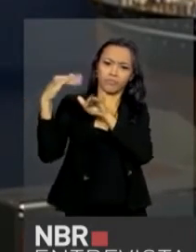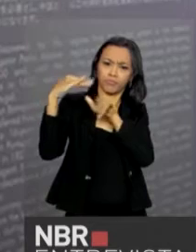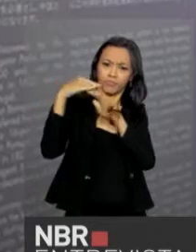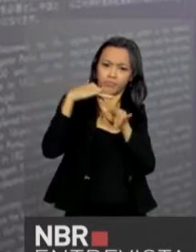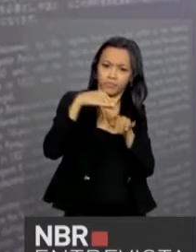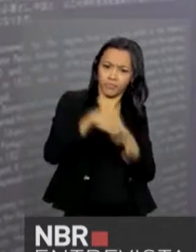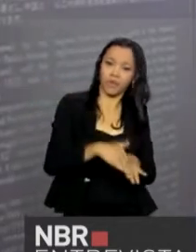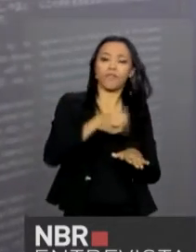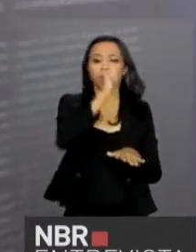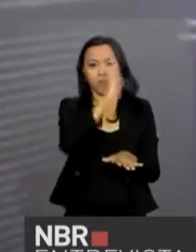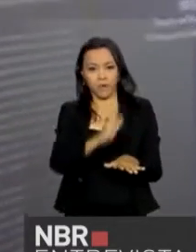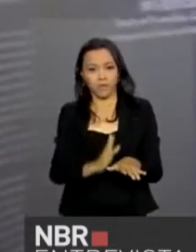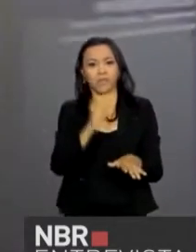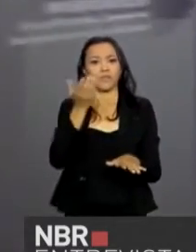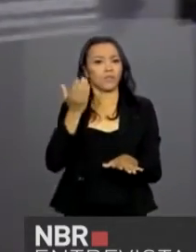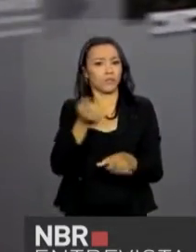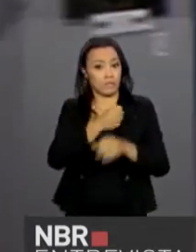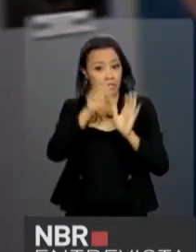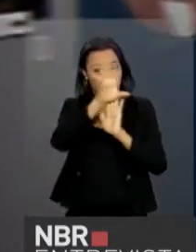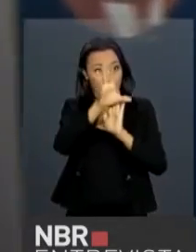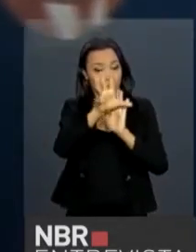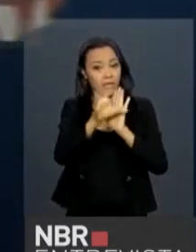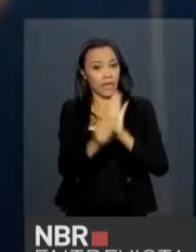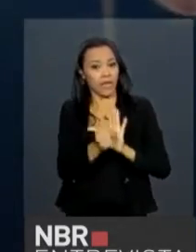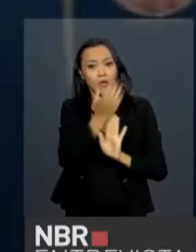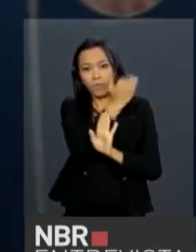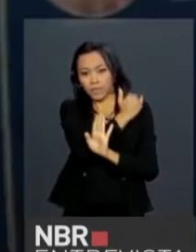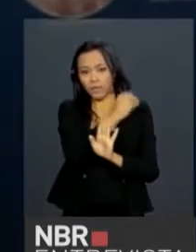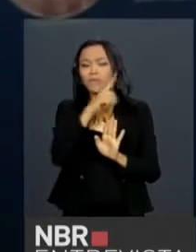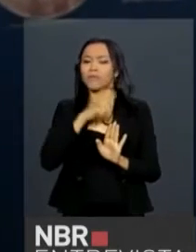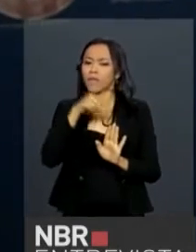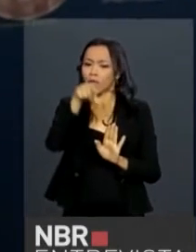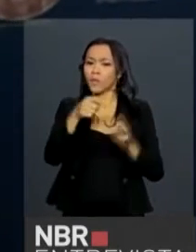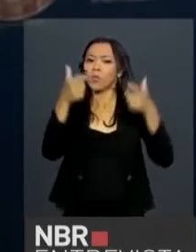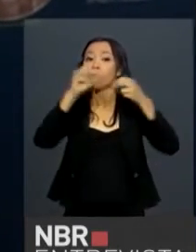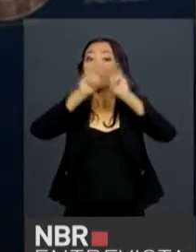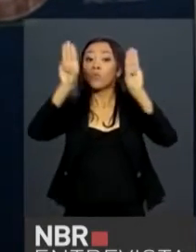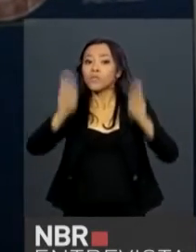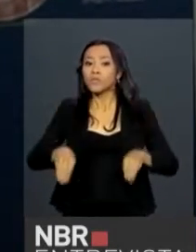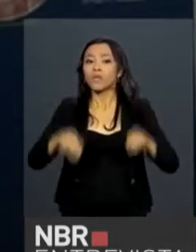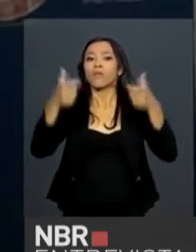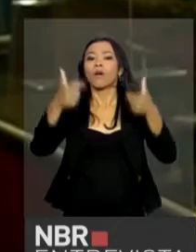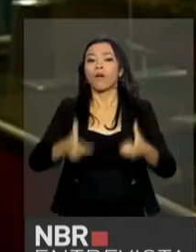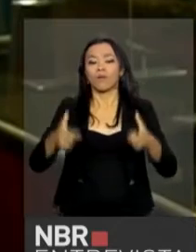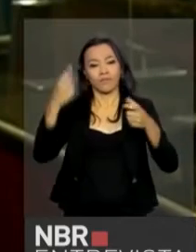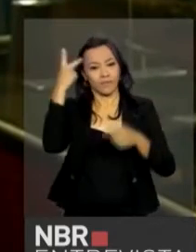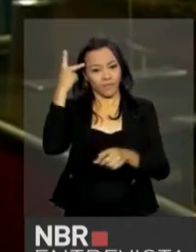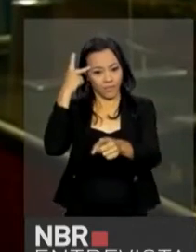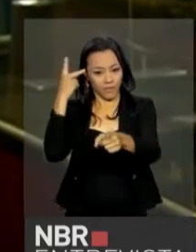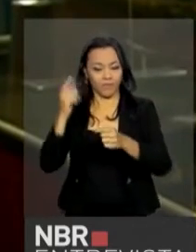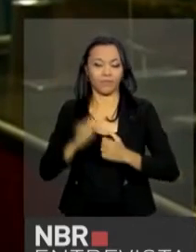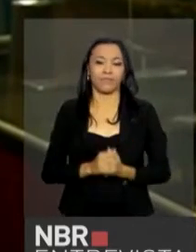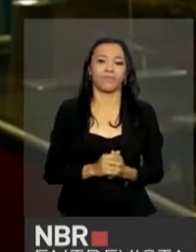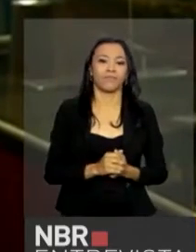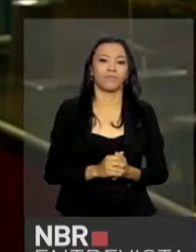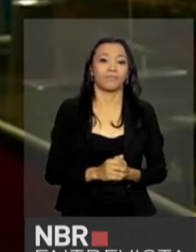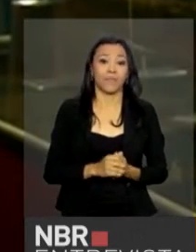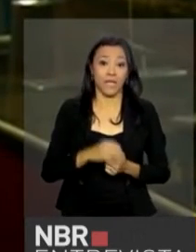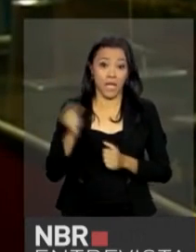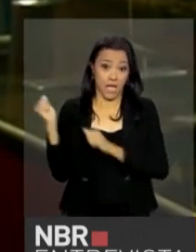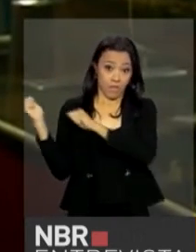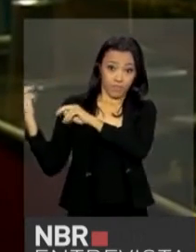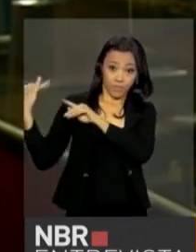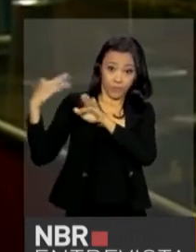brasil no século passado é contada no museu da imigração japonesa em são paulo a imigração no brasil